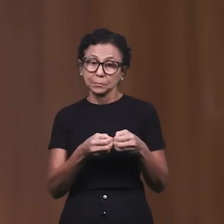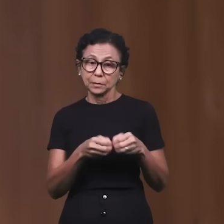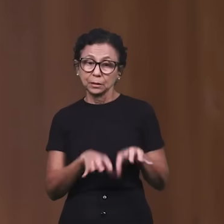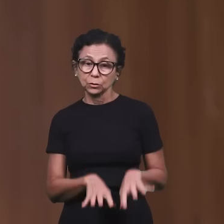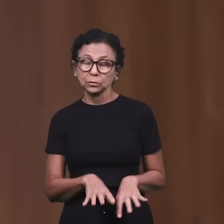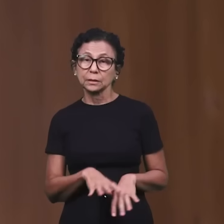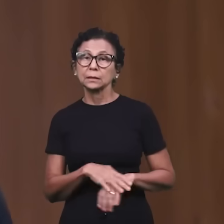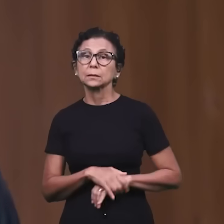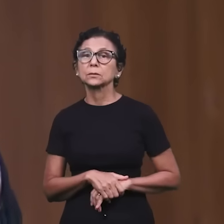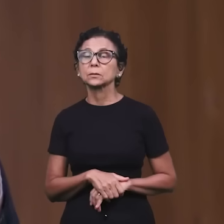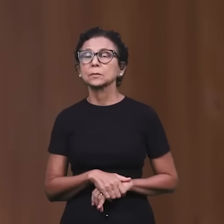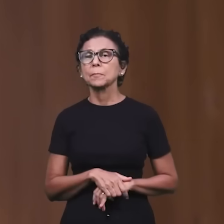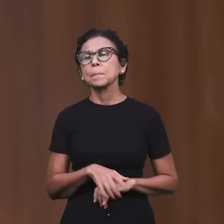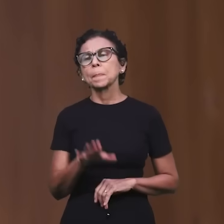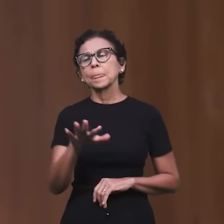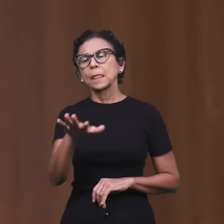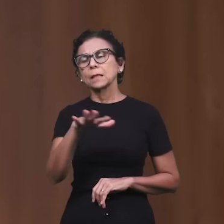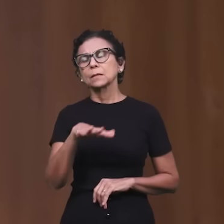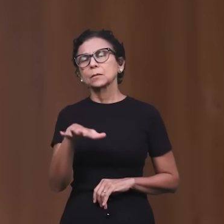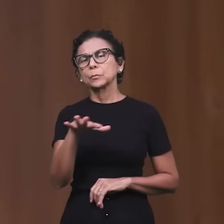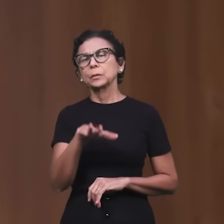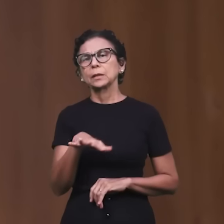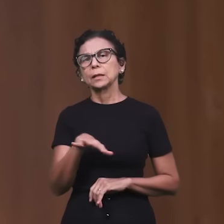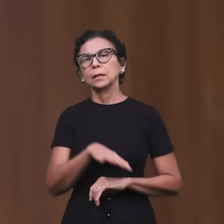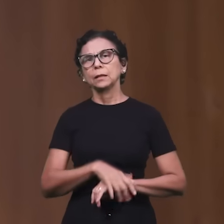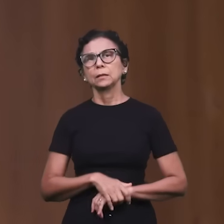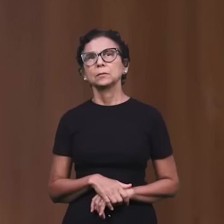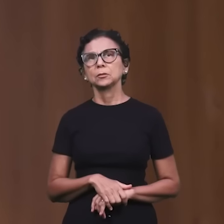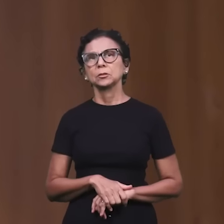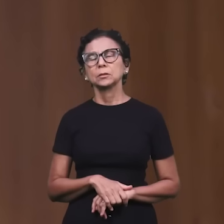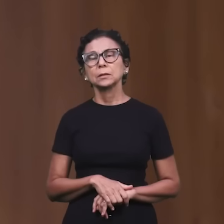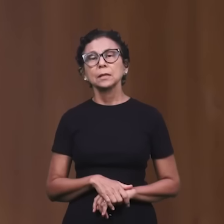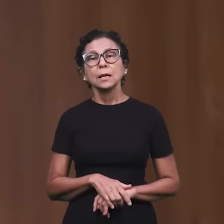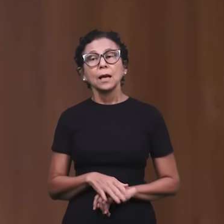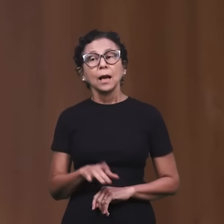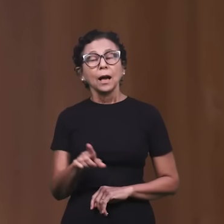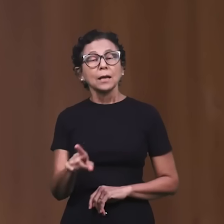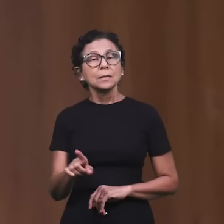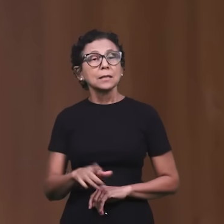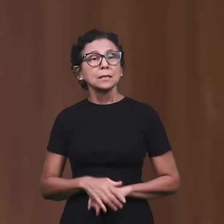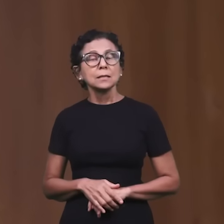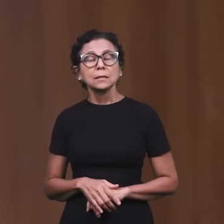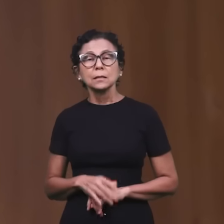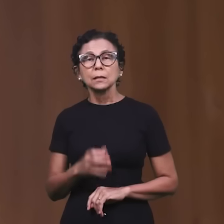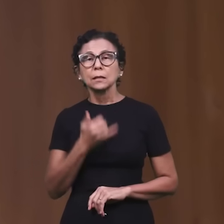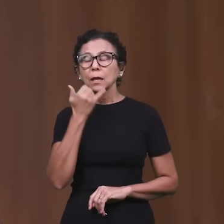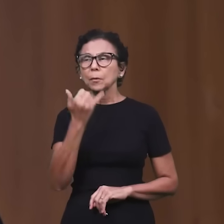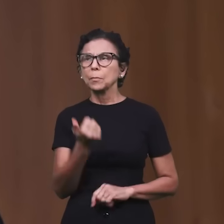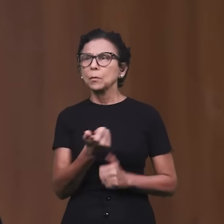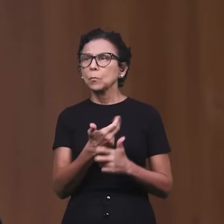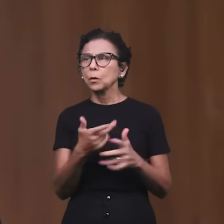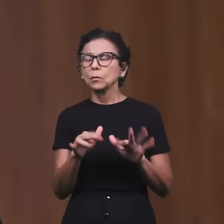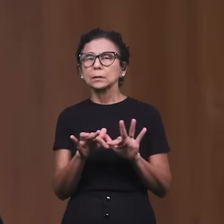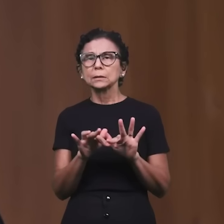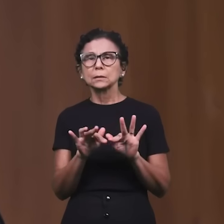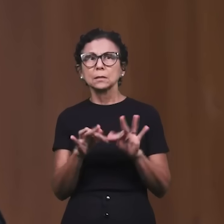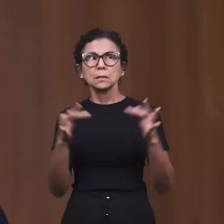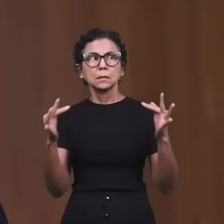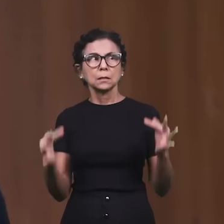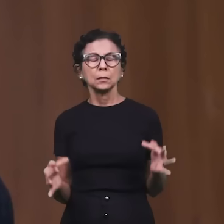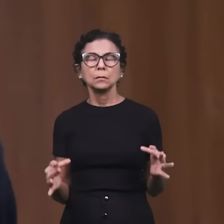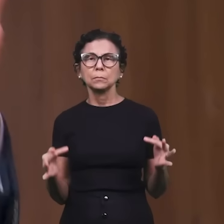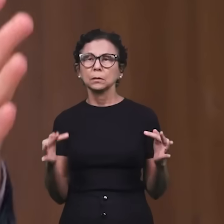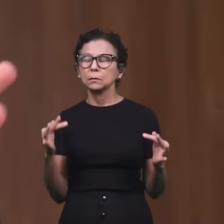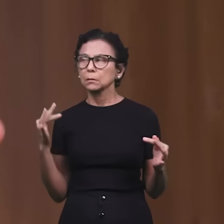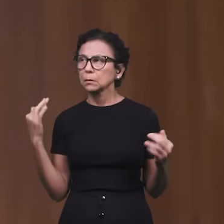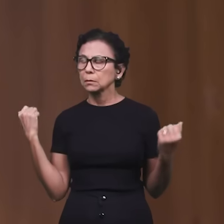de comentar, às vezes estamos em um ambiente onde uma faísca ela pode fazer